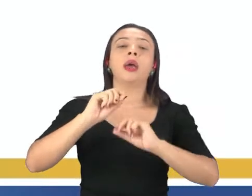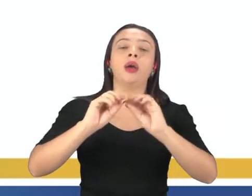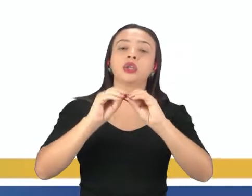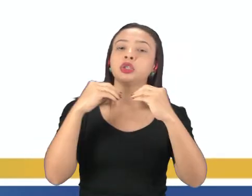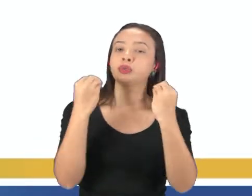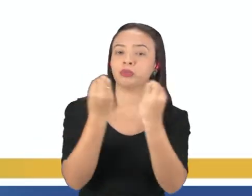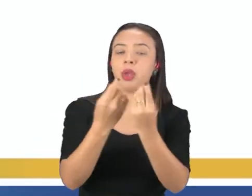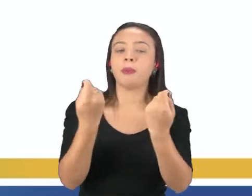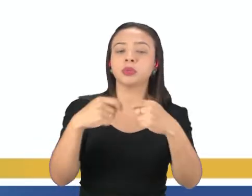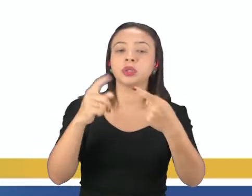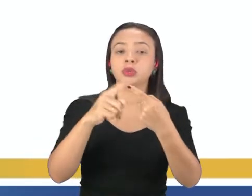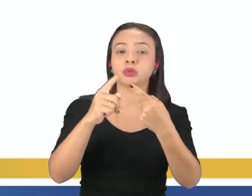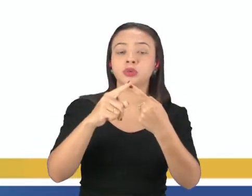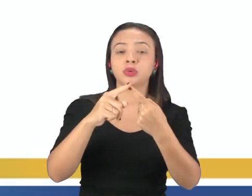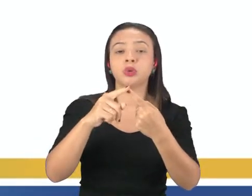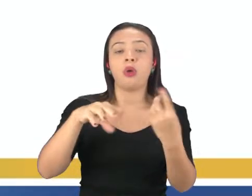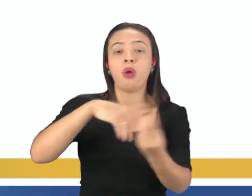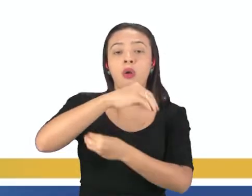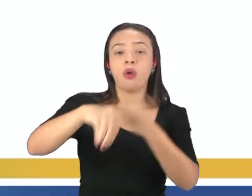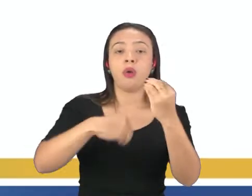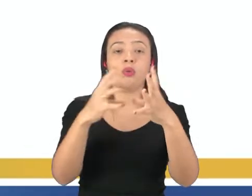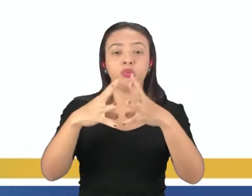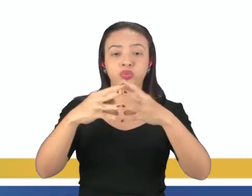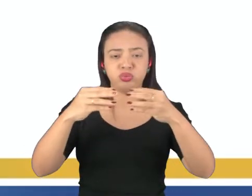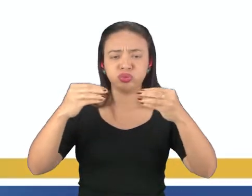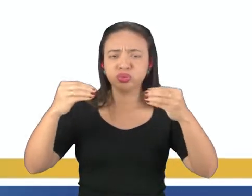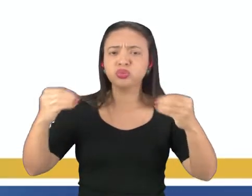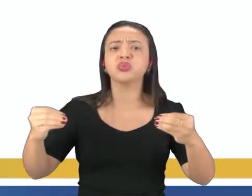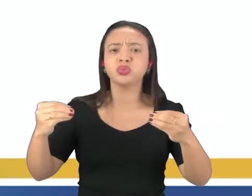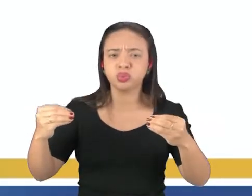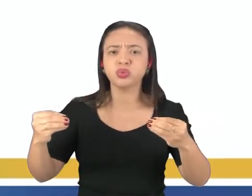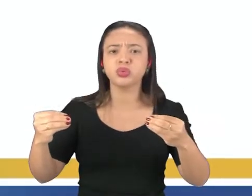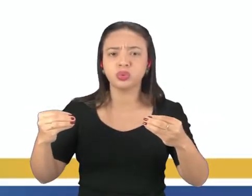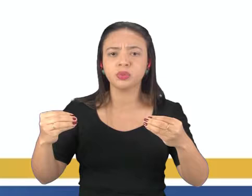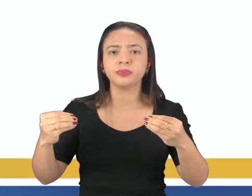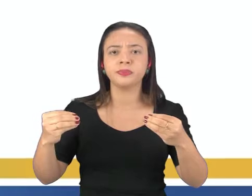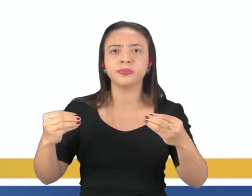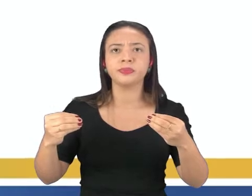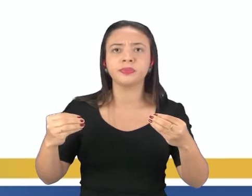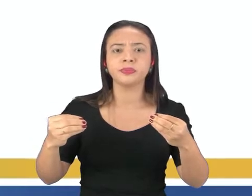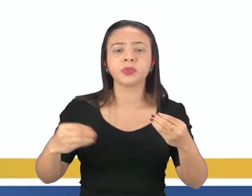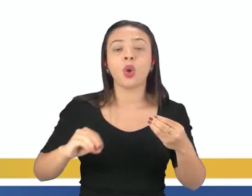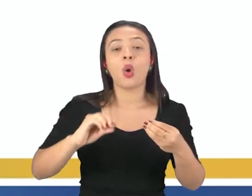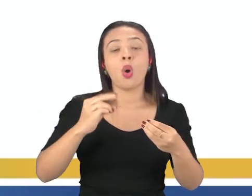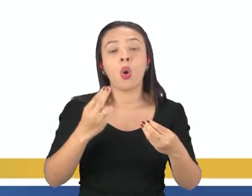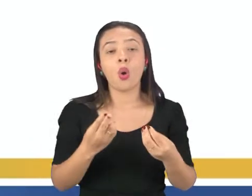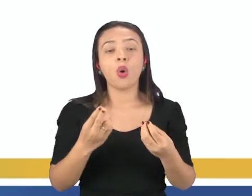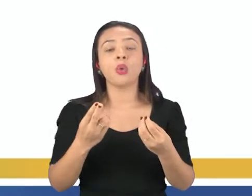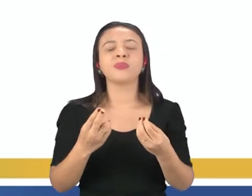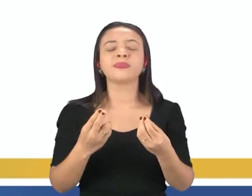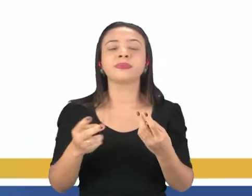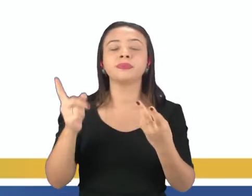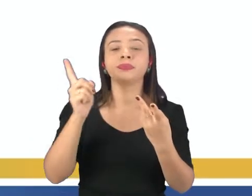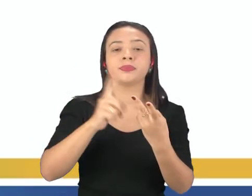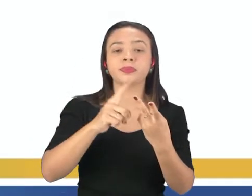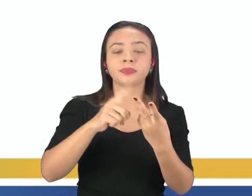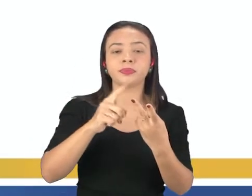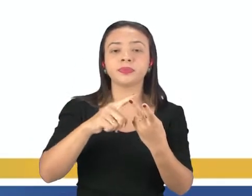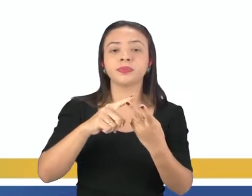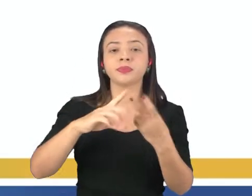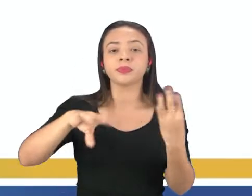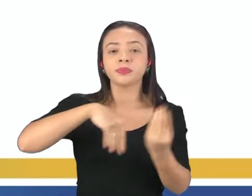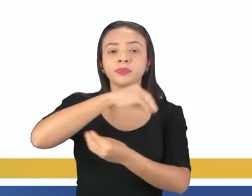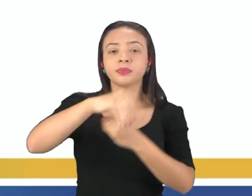tipos. Ou pode ser uma mistura homogênea, que é aquela que se mistura tão bem que só apresenta uma fase visualmente, e nós temos também aquela que